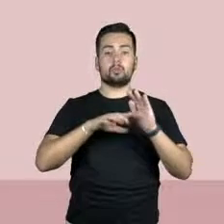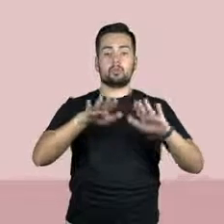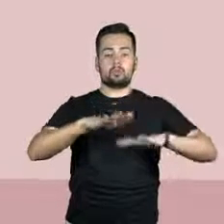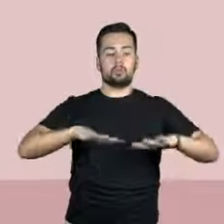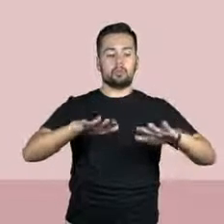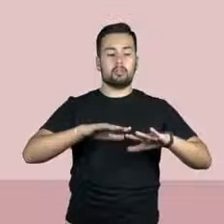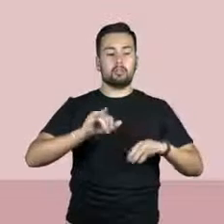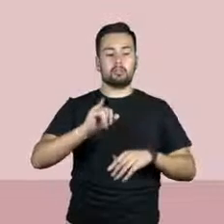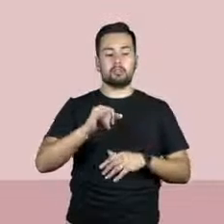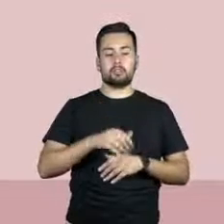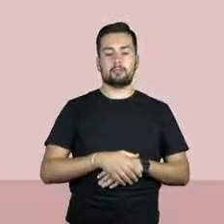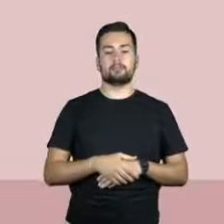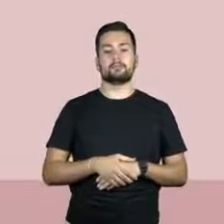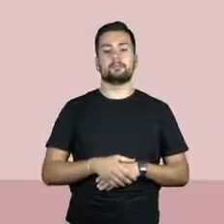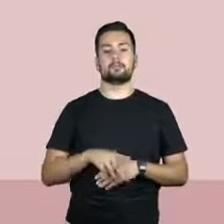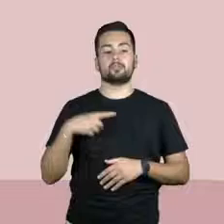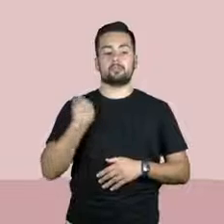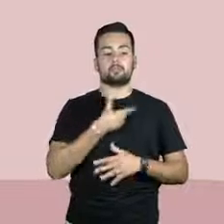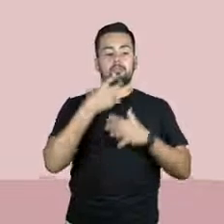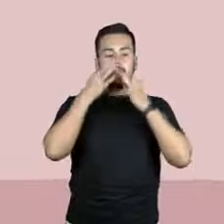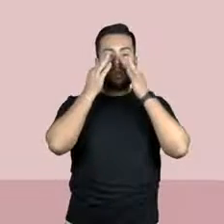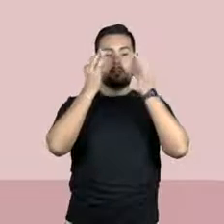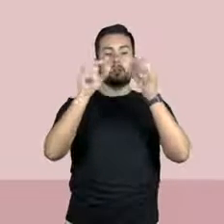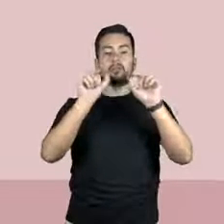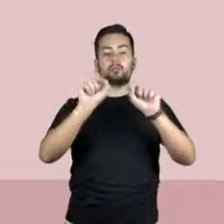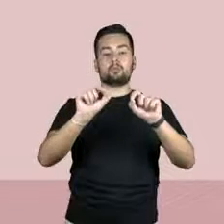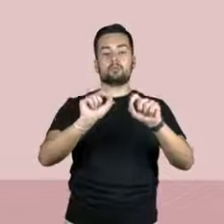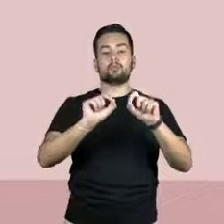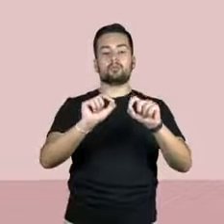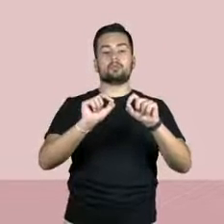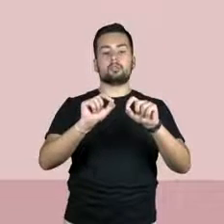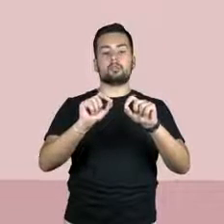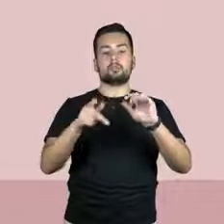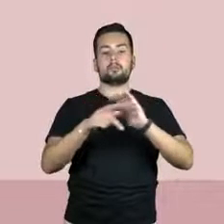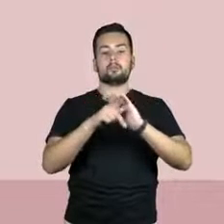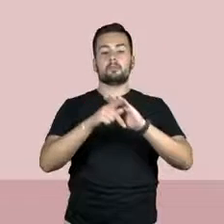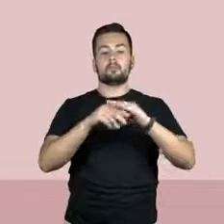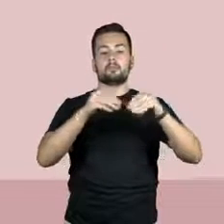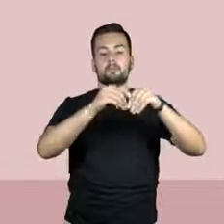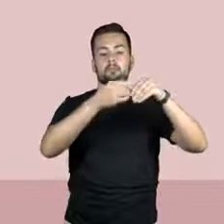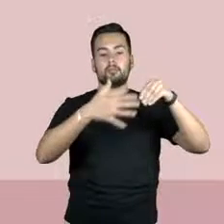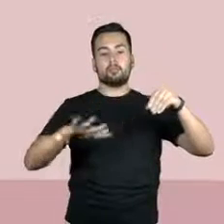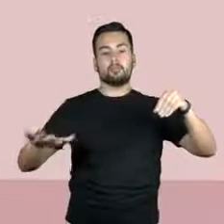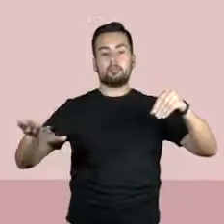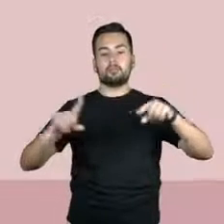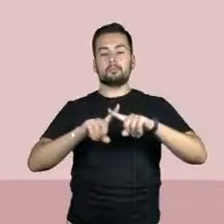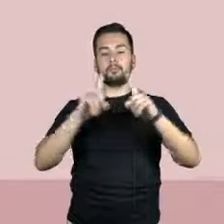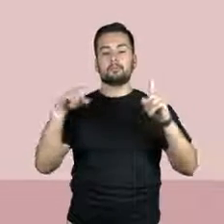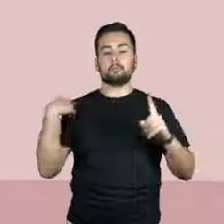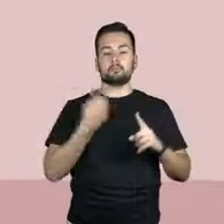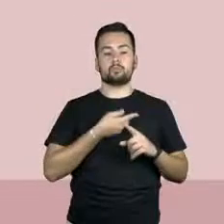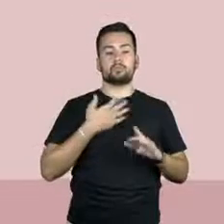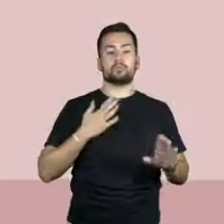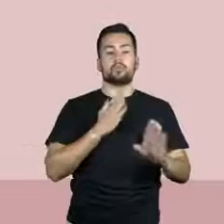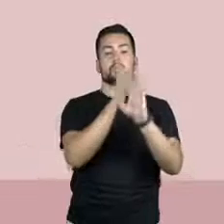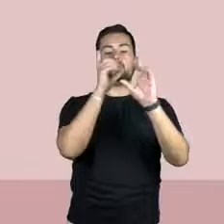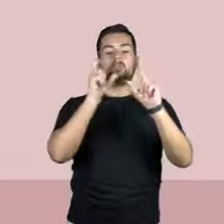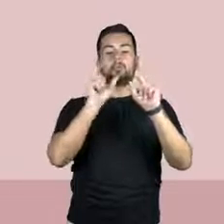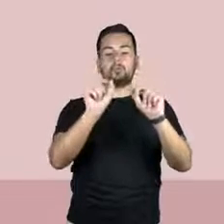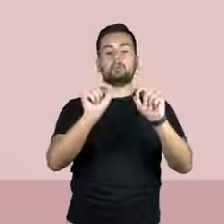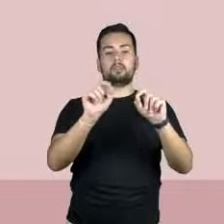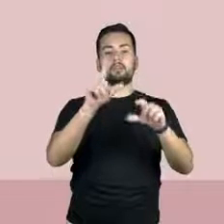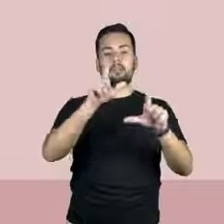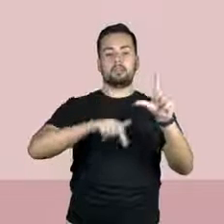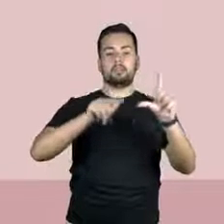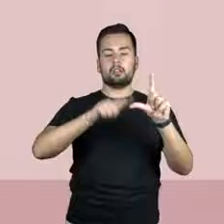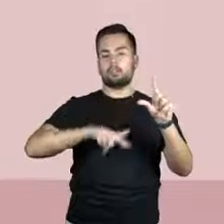local. Tá? A gente vai se atentar muito ao fenômeno deslizamento, porém a gente pode encontrar muito na literatura, e